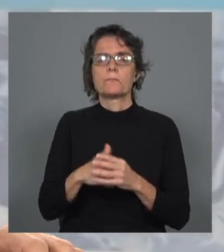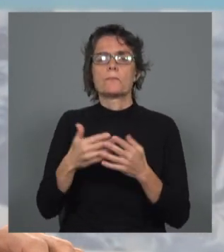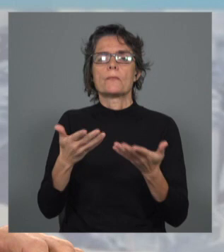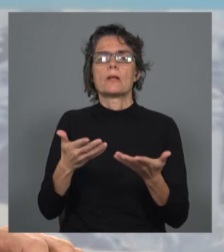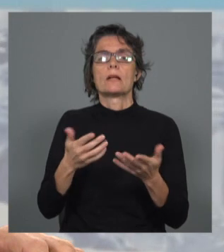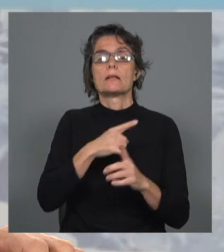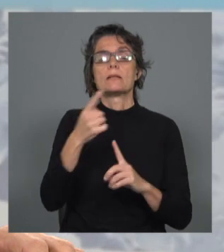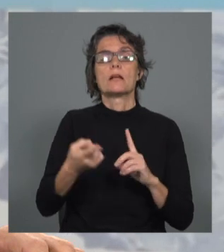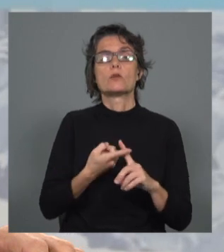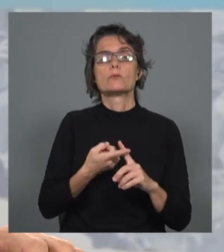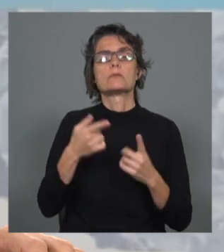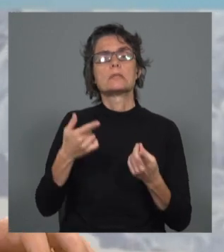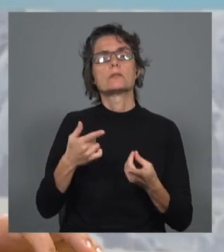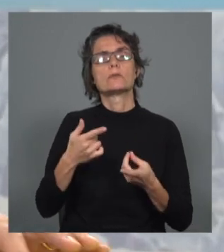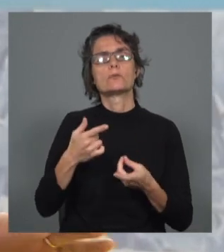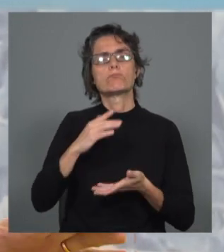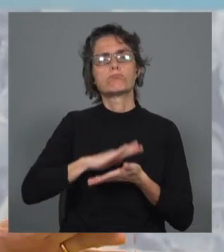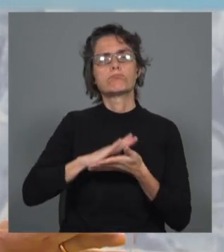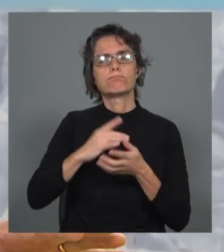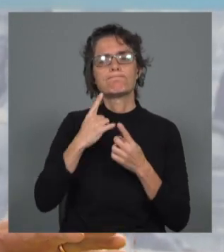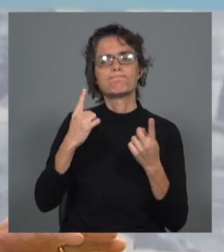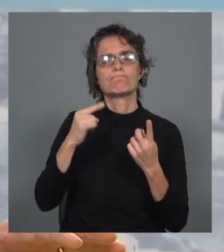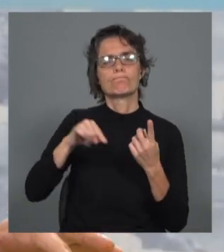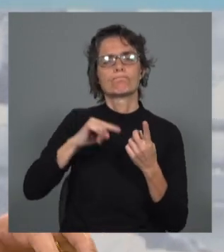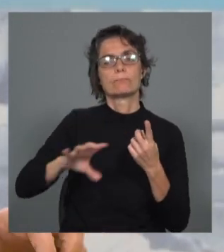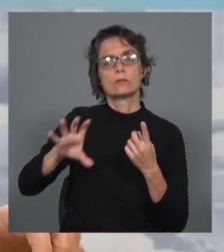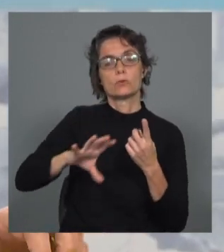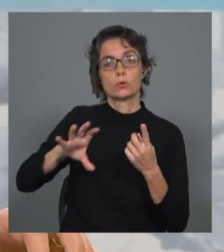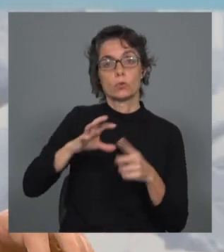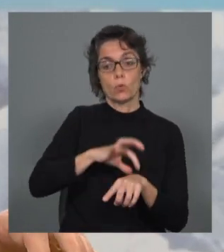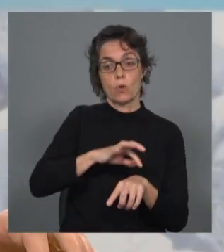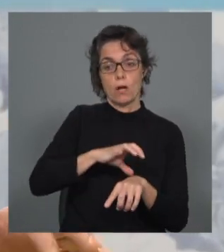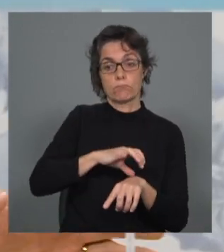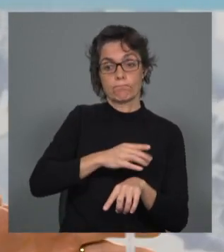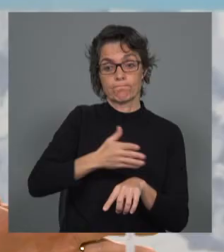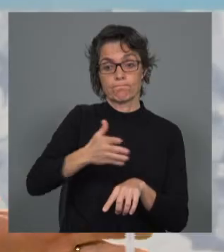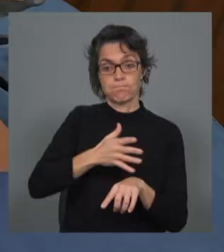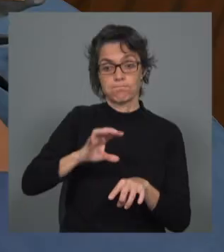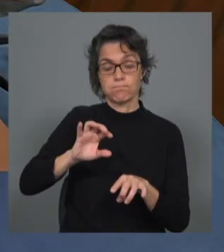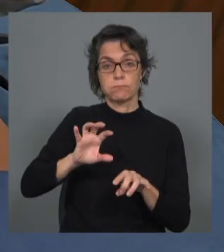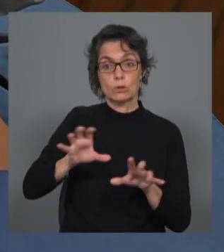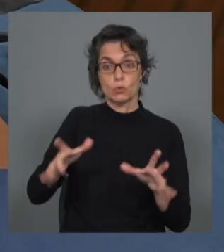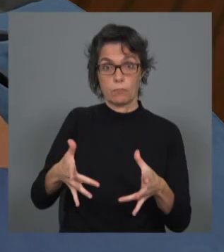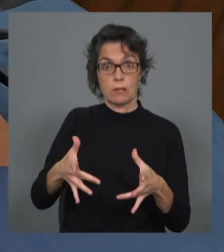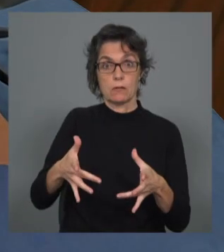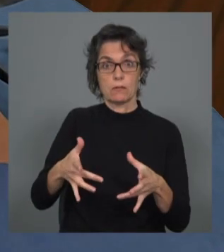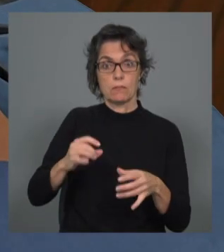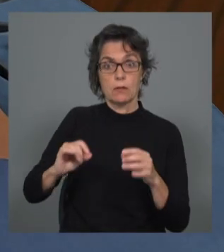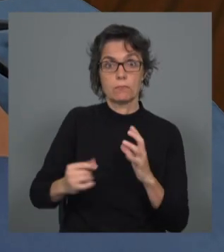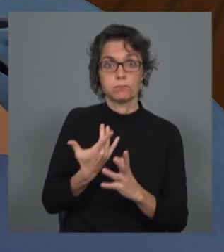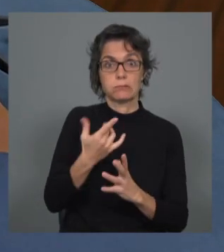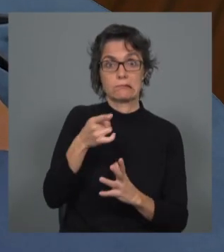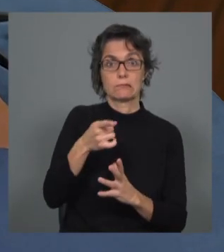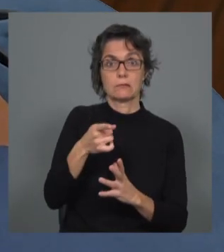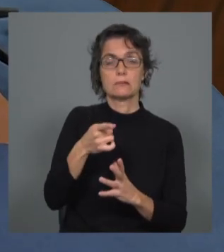imprensa regional nasceu no contexto da pandemia e porque era um setor de facto que estava a fragilizar